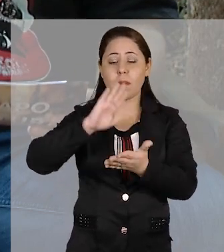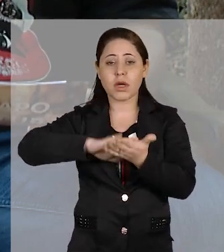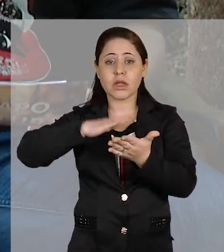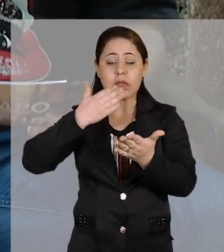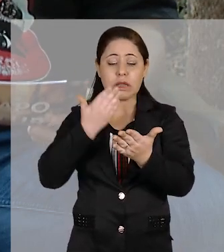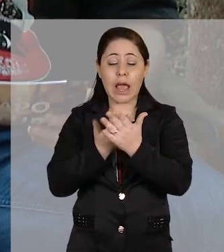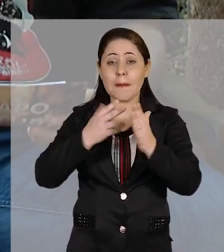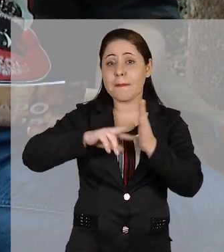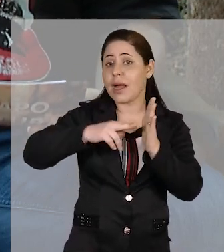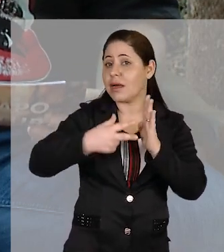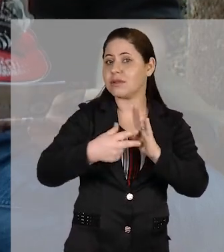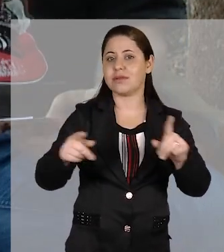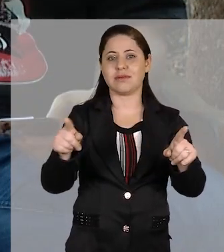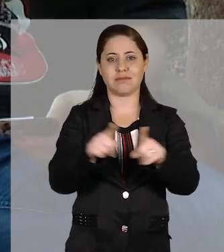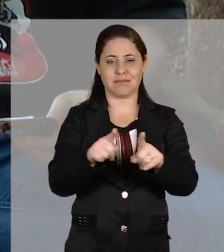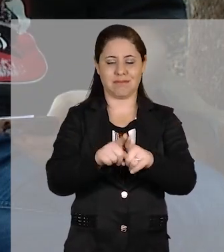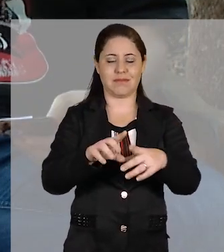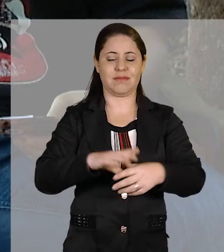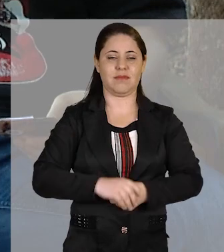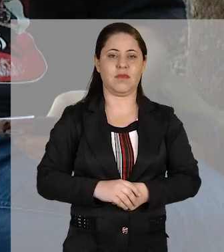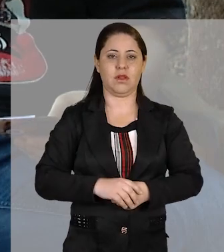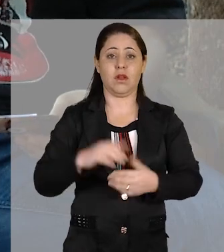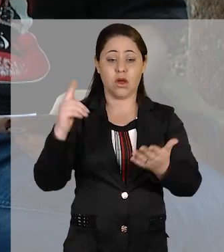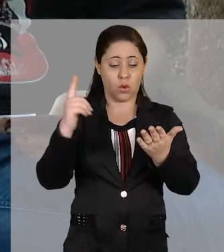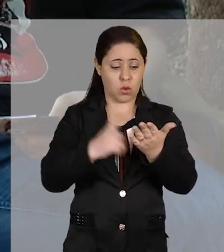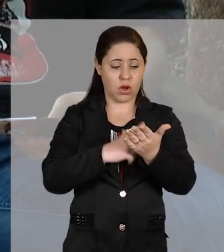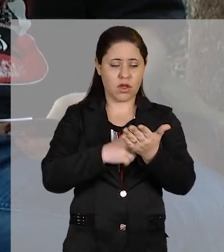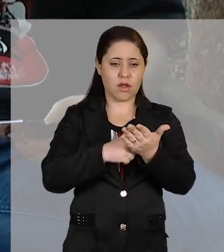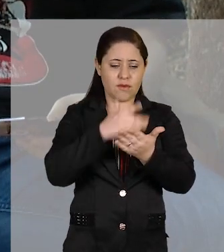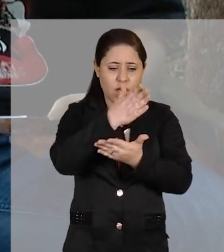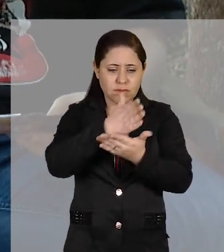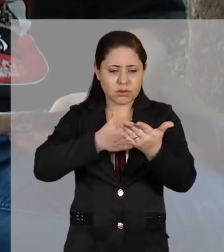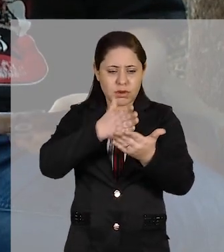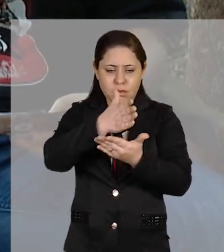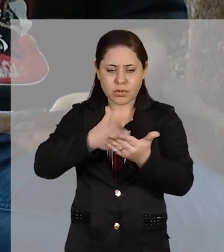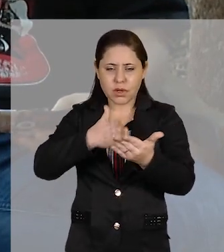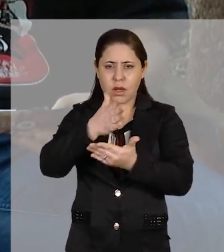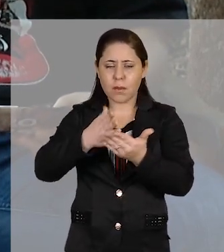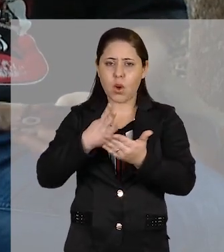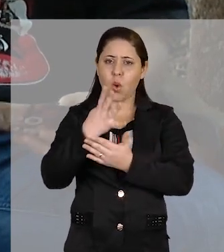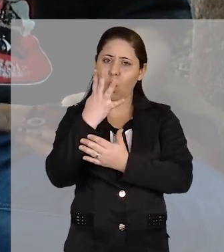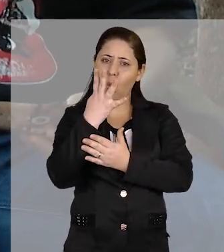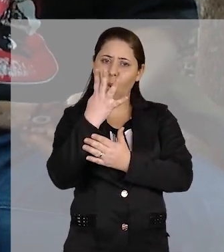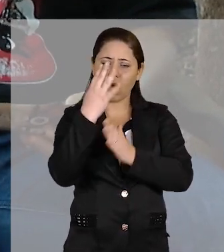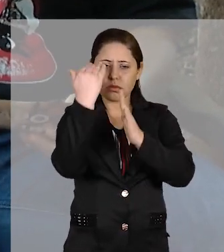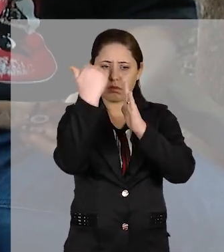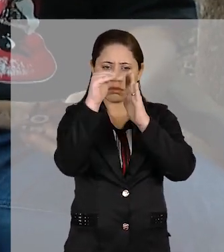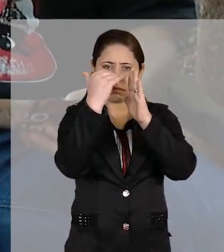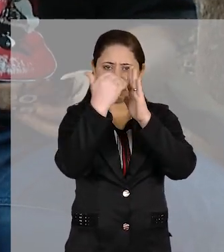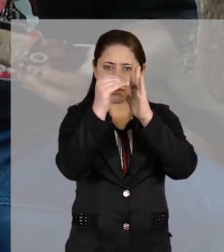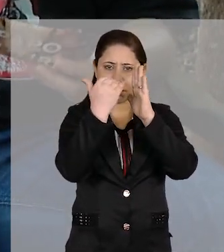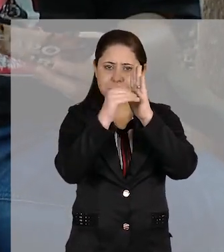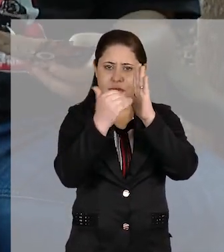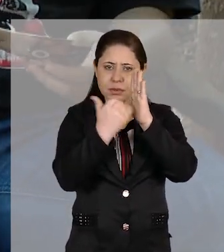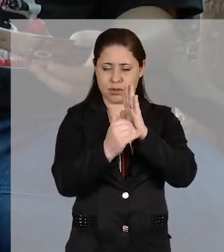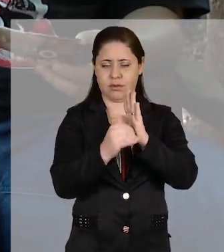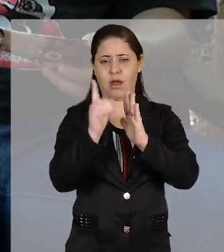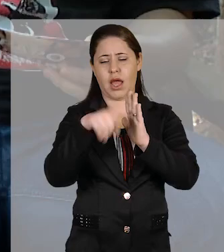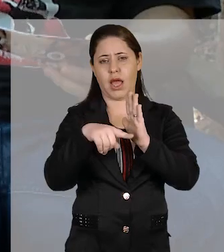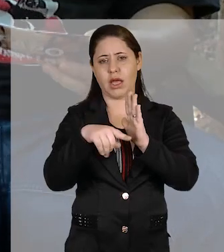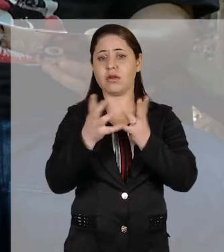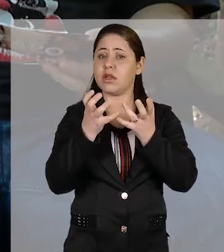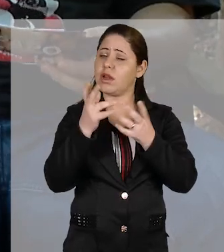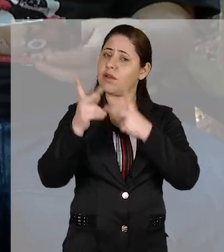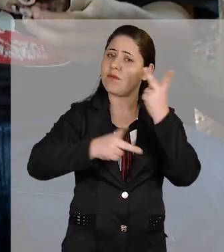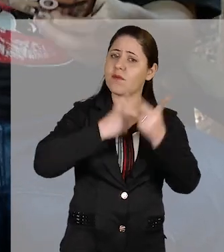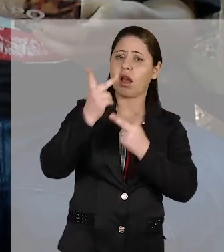de interpretar isso, né? Esse livro aqui, ele é dividido em 4 tópicos, né? Em 4 partes.